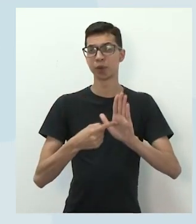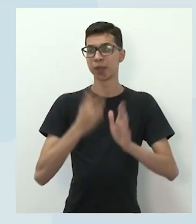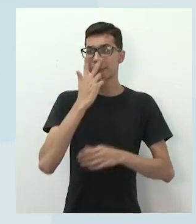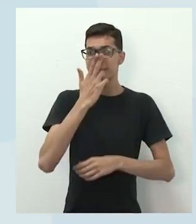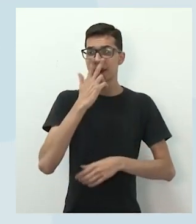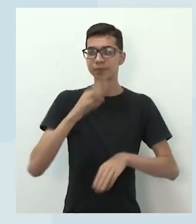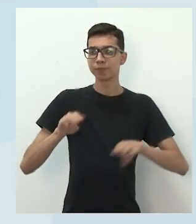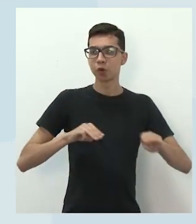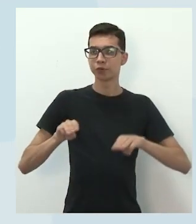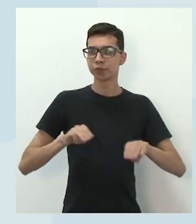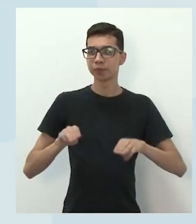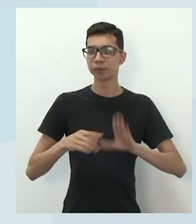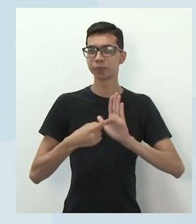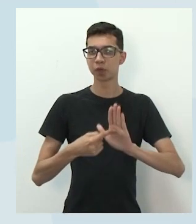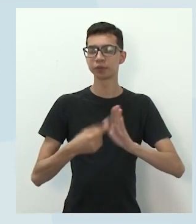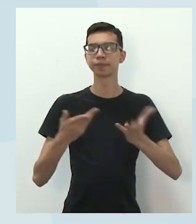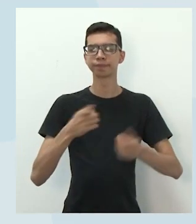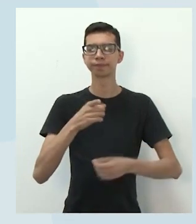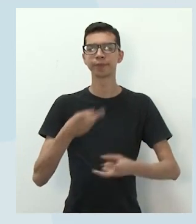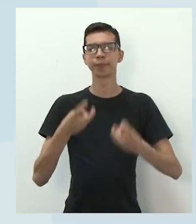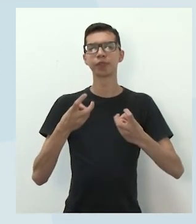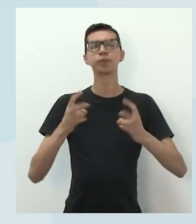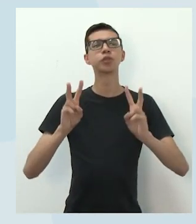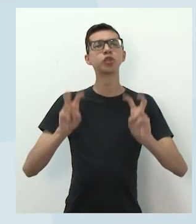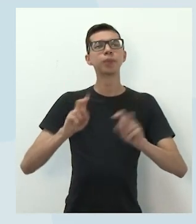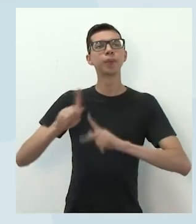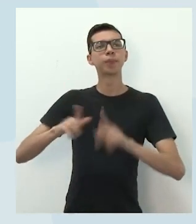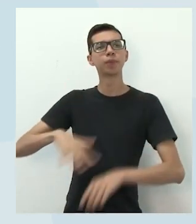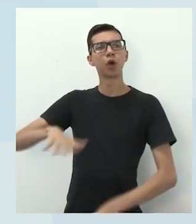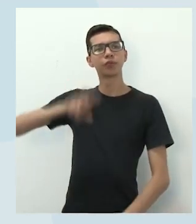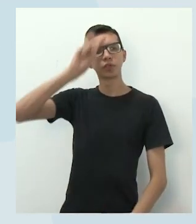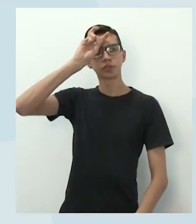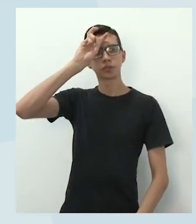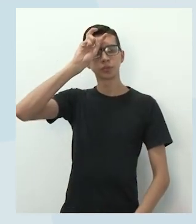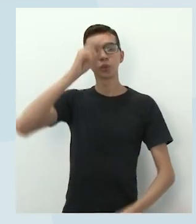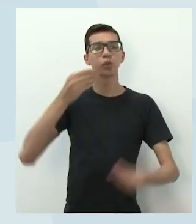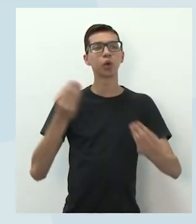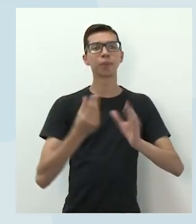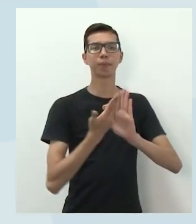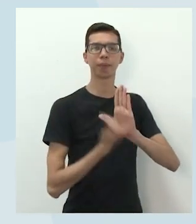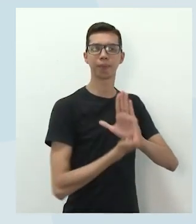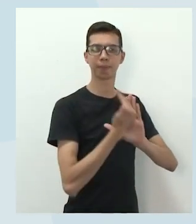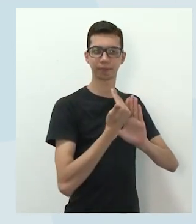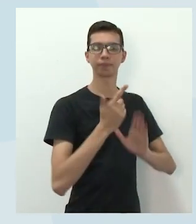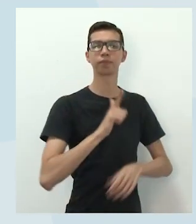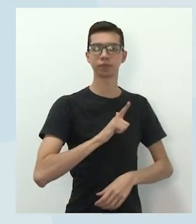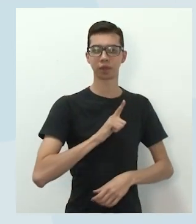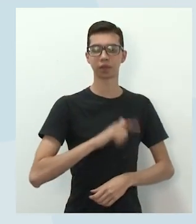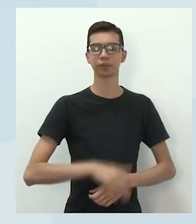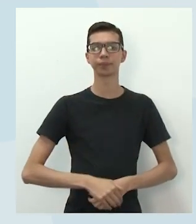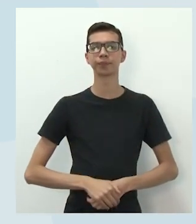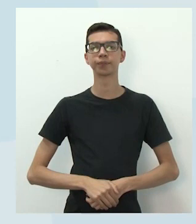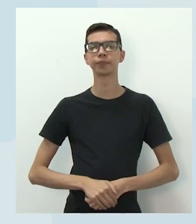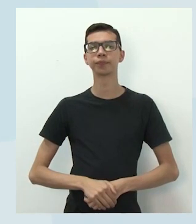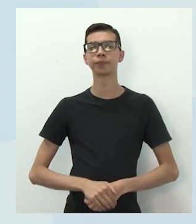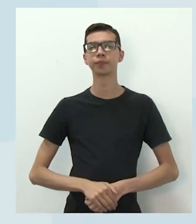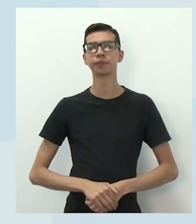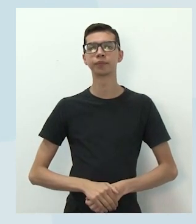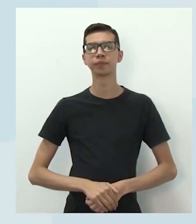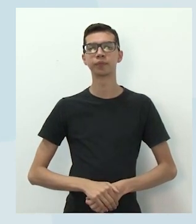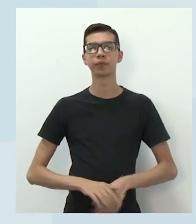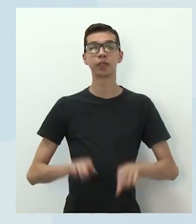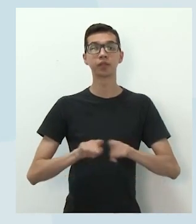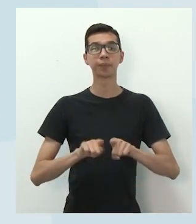Percebemos isso na maneira como os egípcios registravam e contavam a sua história, nos vasos gregos, que nos mostram os movimentos dos atletas, na